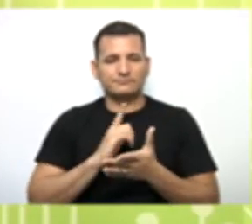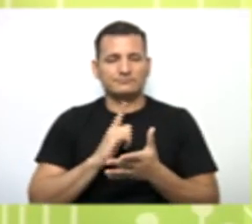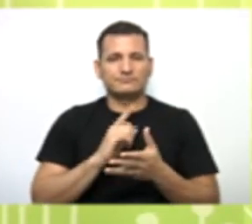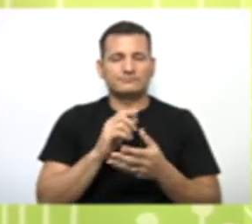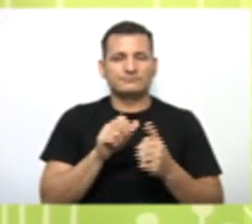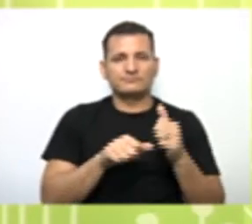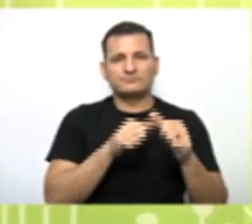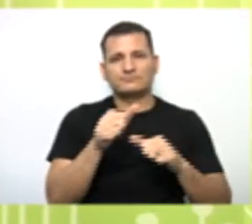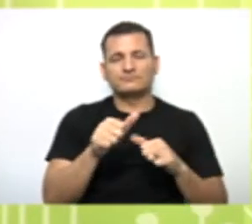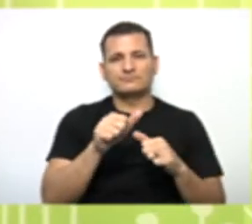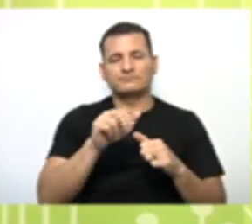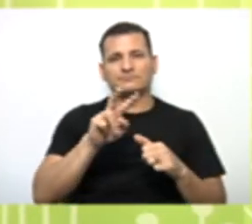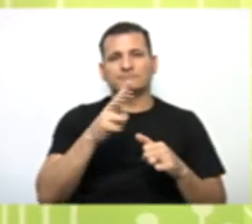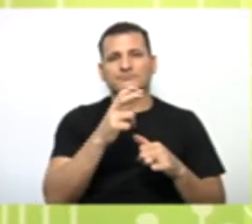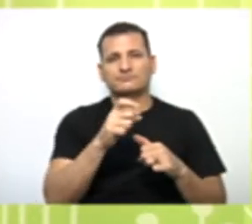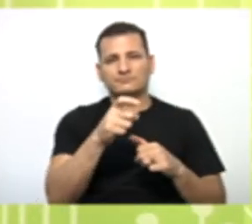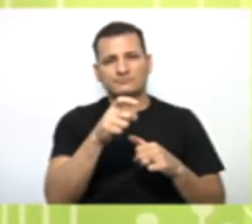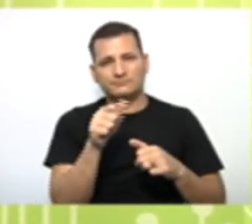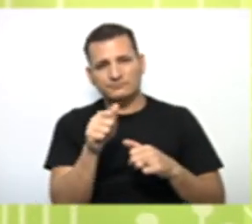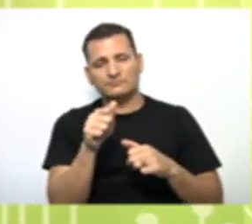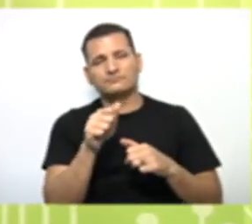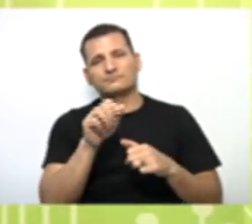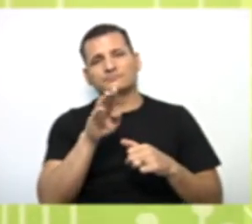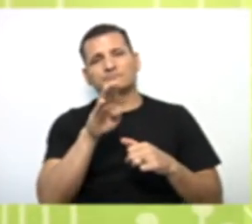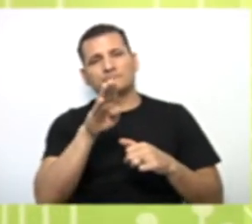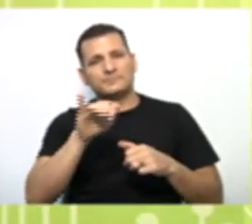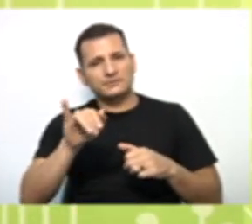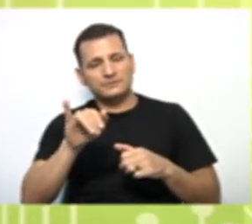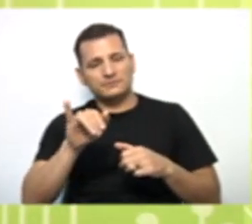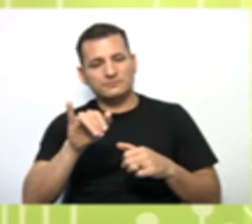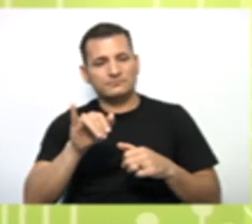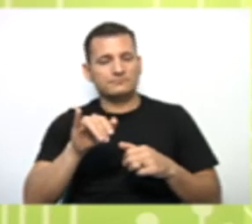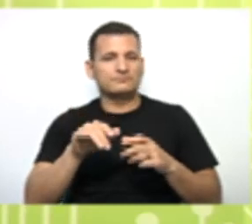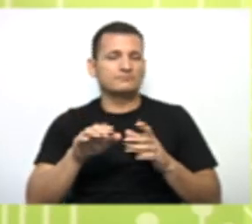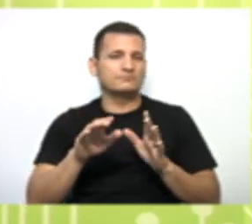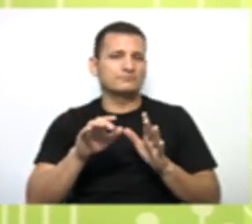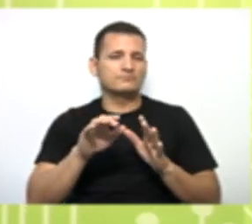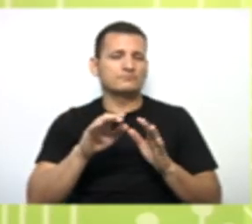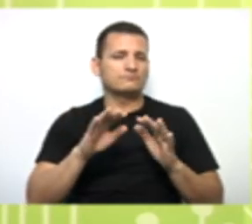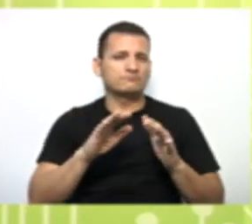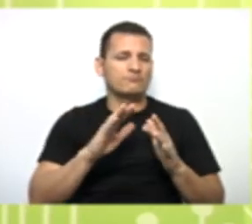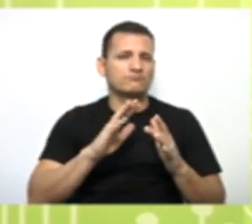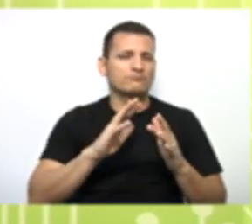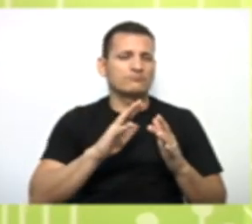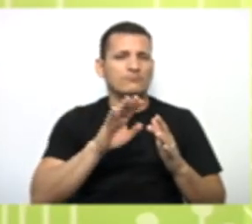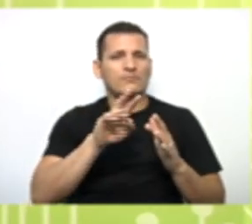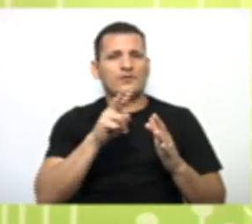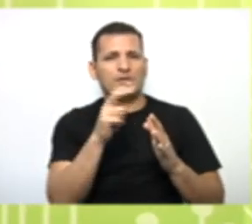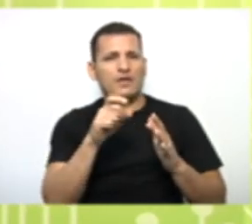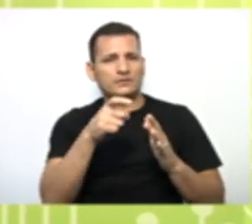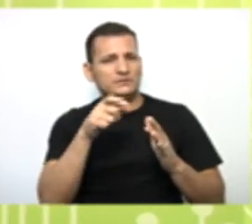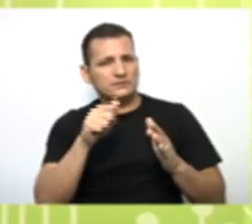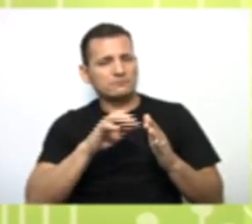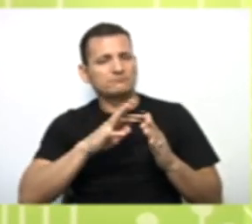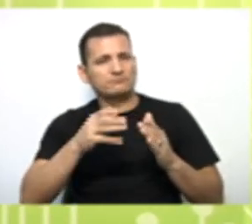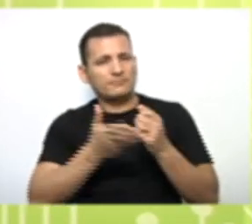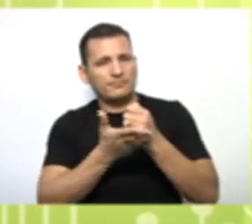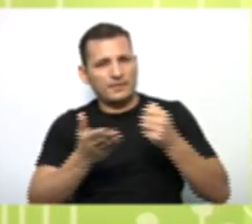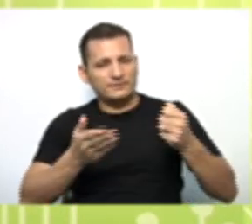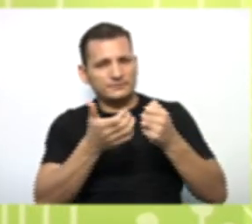transformar hexadecimal para binário. A questão é, todo hexadecimal fica fácil quando você transforma